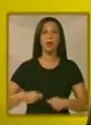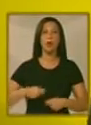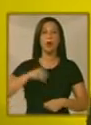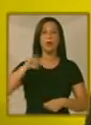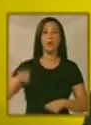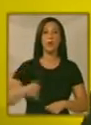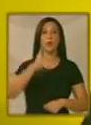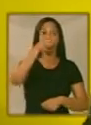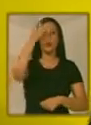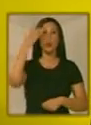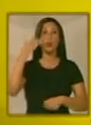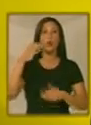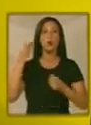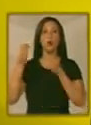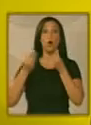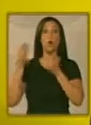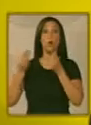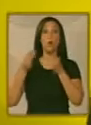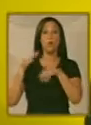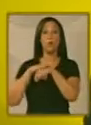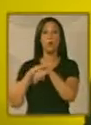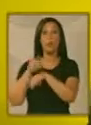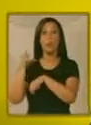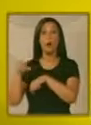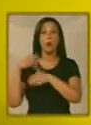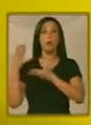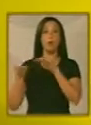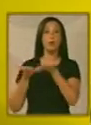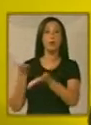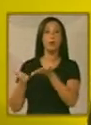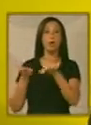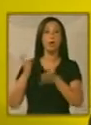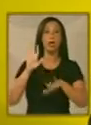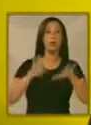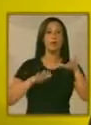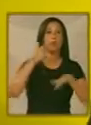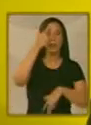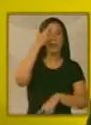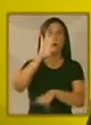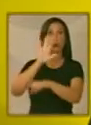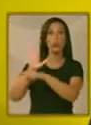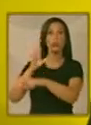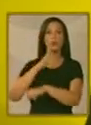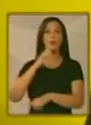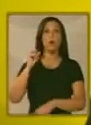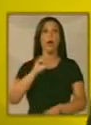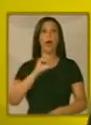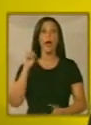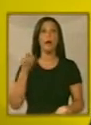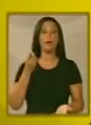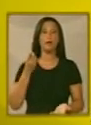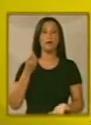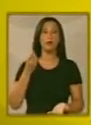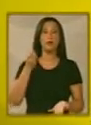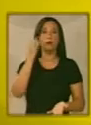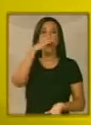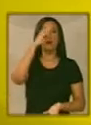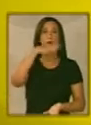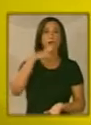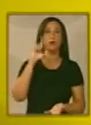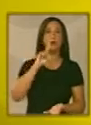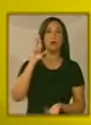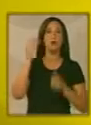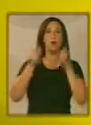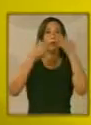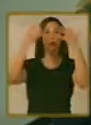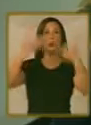voluntários vão ter que saber tratar essas pessoas. Porque muitas vezes a gente acha que a gente está ajudando, mas a gente não está ajudando. o modo correto de tratar com